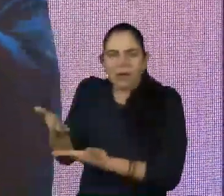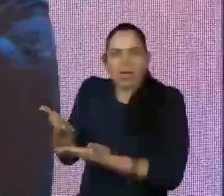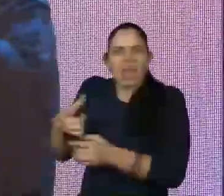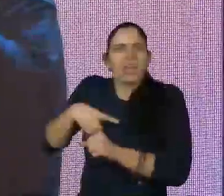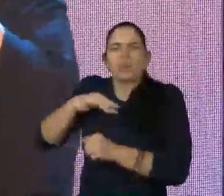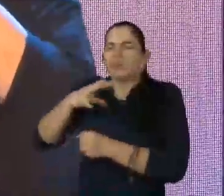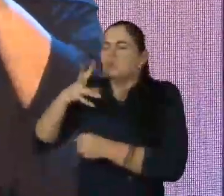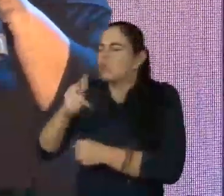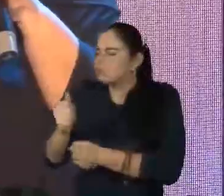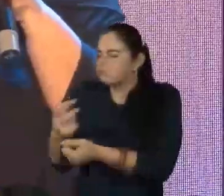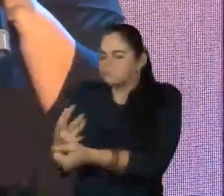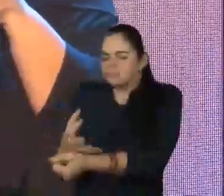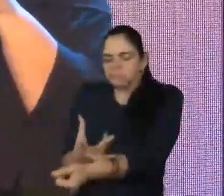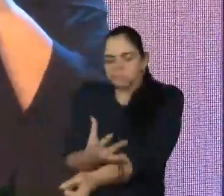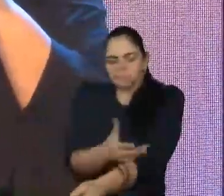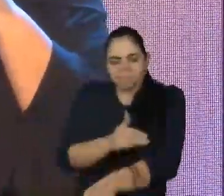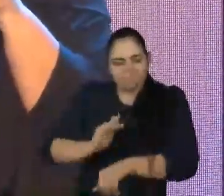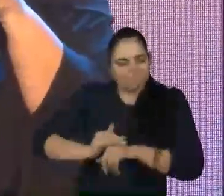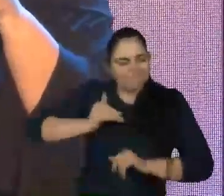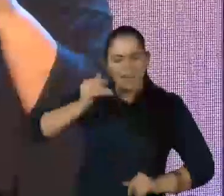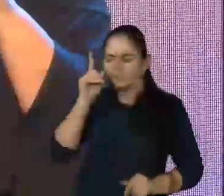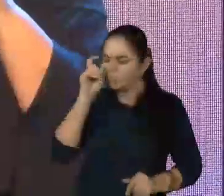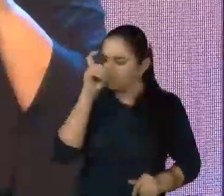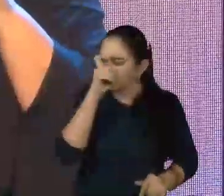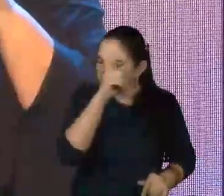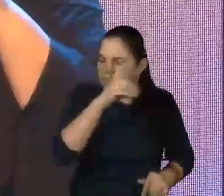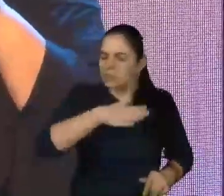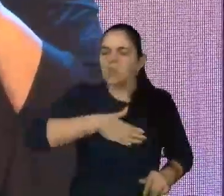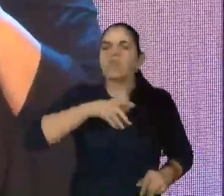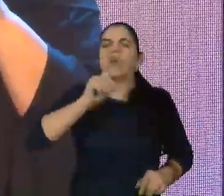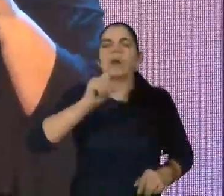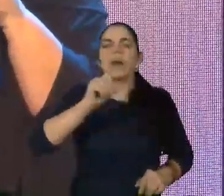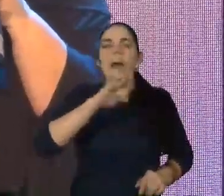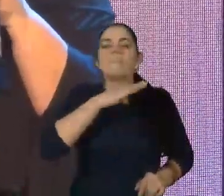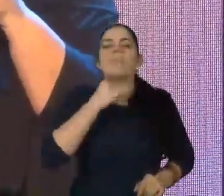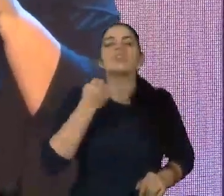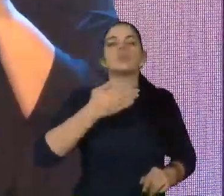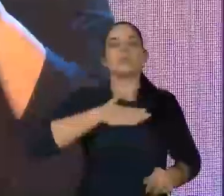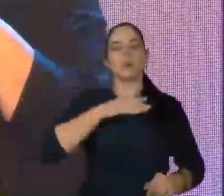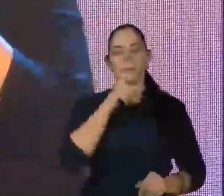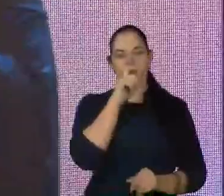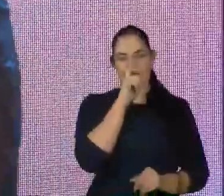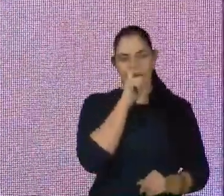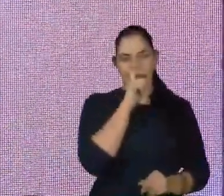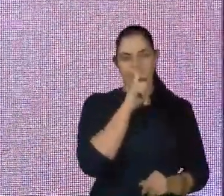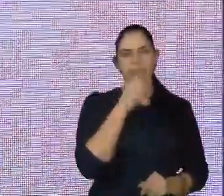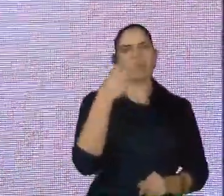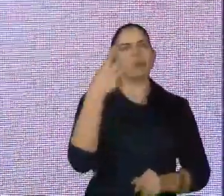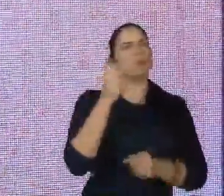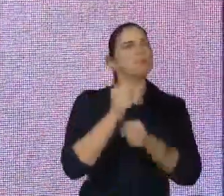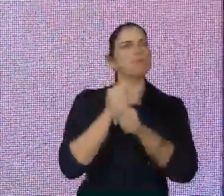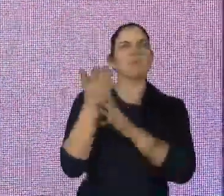mais difíceis que eu já passei na minha vida, a mais difícil mesmo foi a morte do meu pai. Meu pai morreu há 3 anos